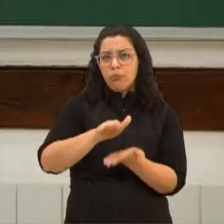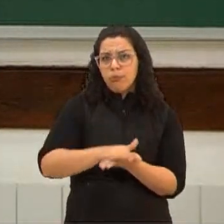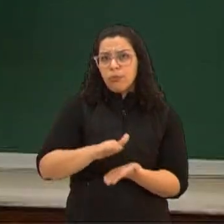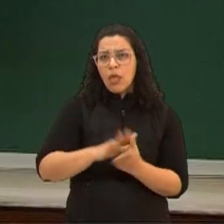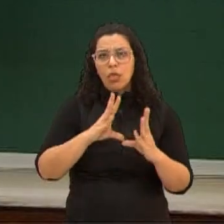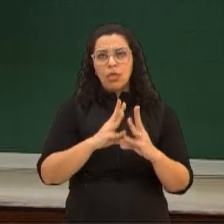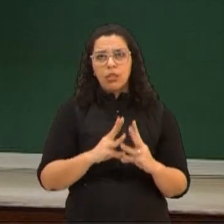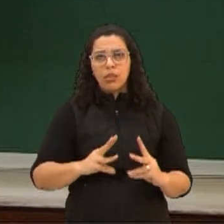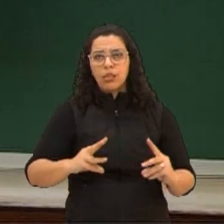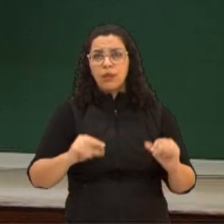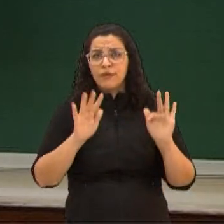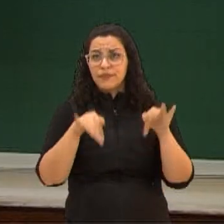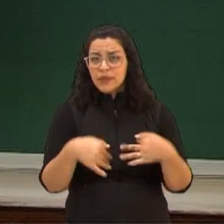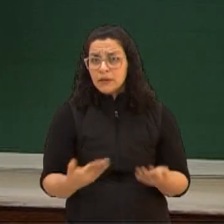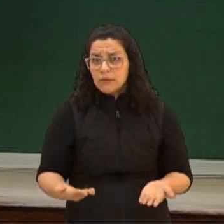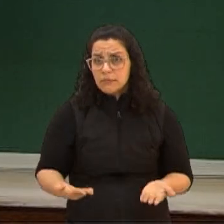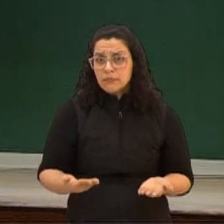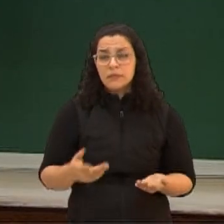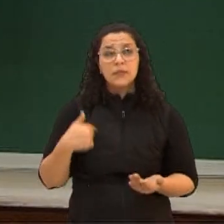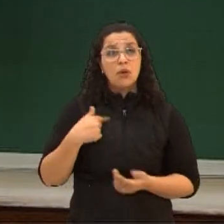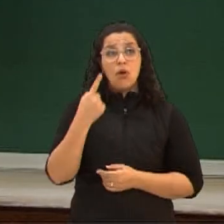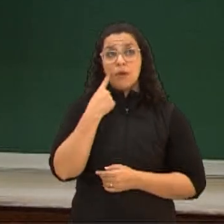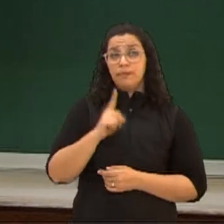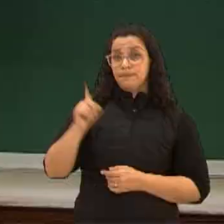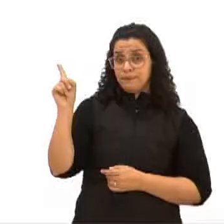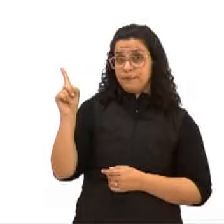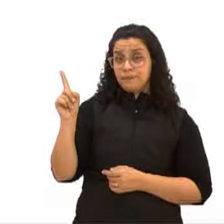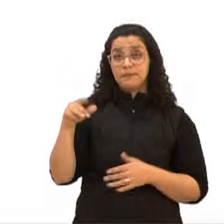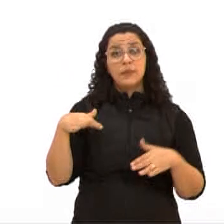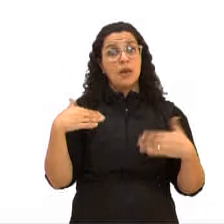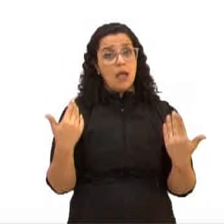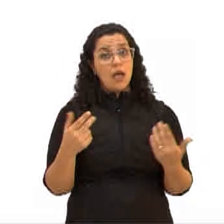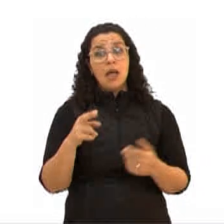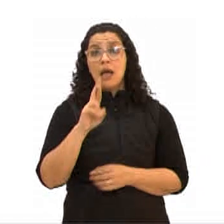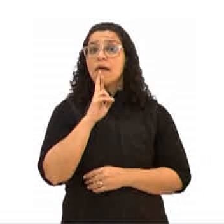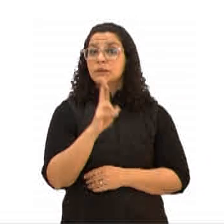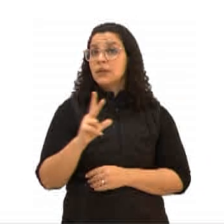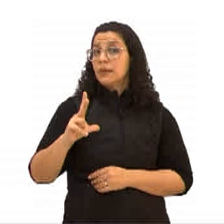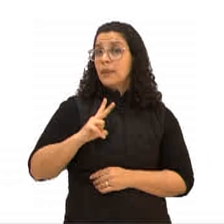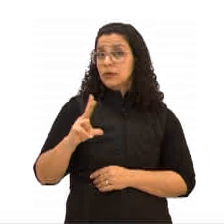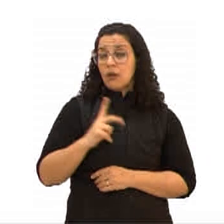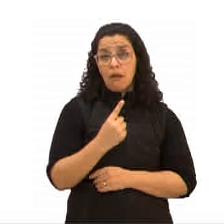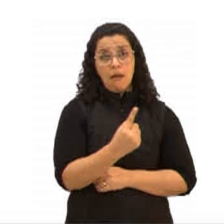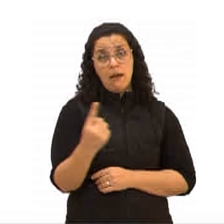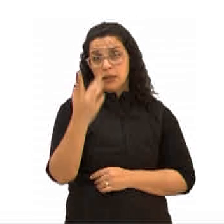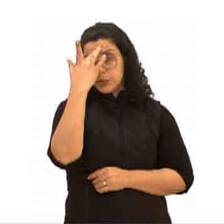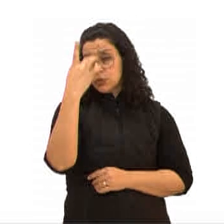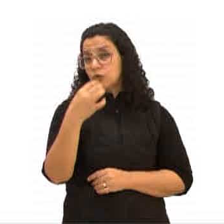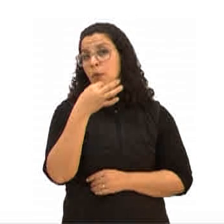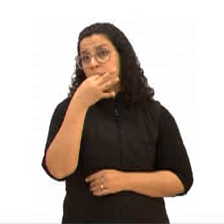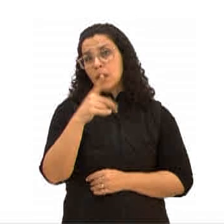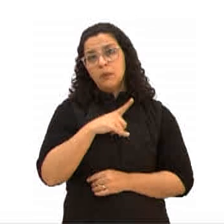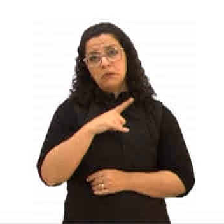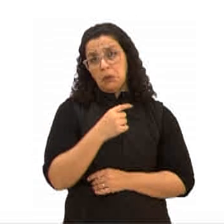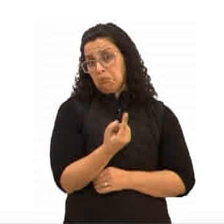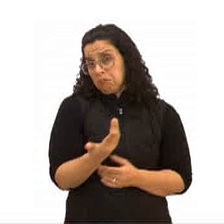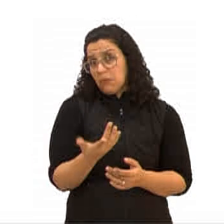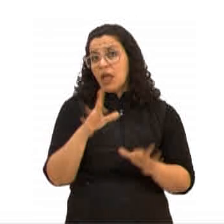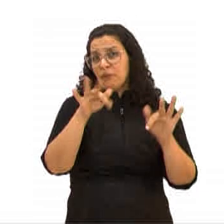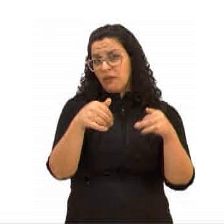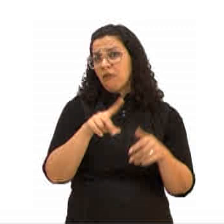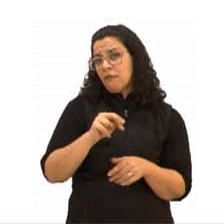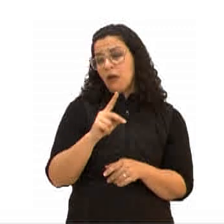impressos, será que eles desapareçam? Olha o que eu coloquei para vocês. A resposta é pessoal, se ele vai